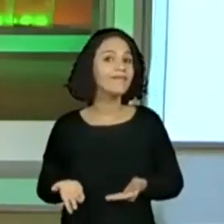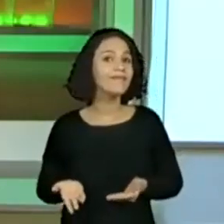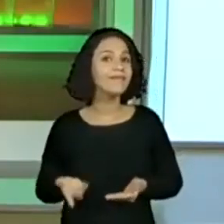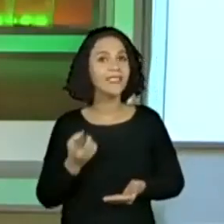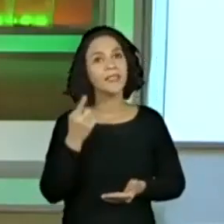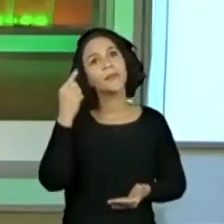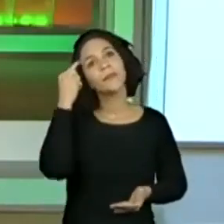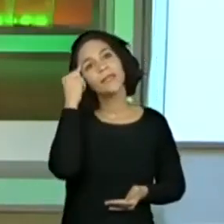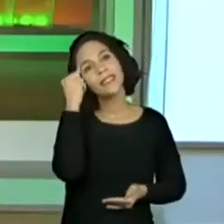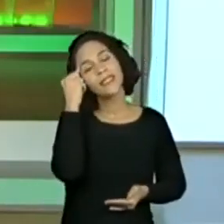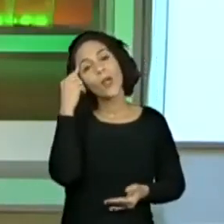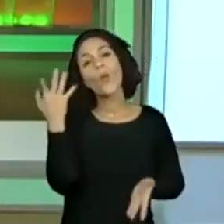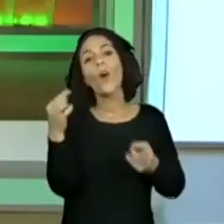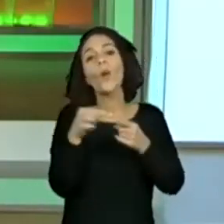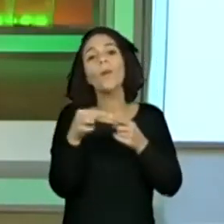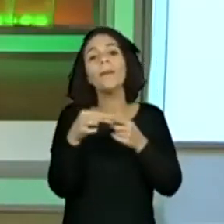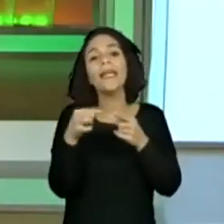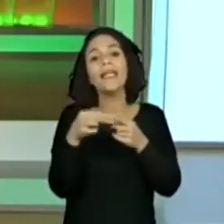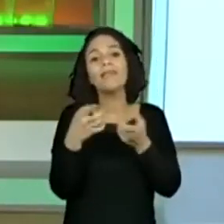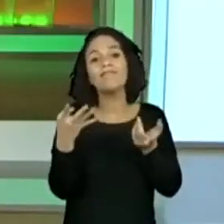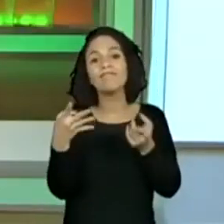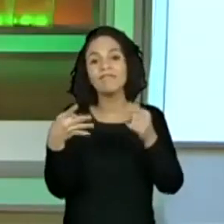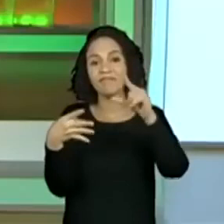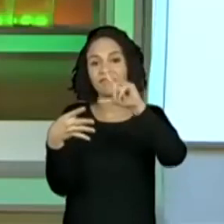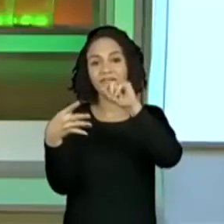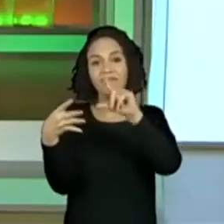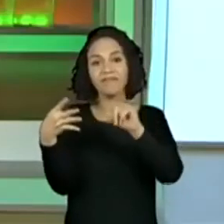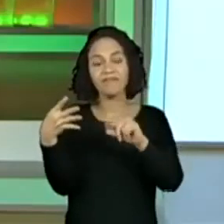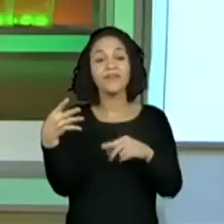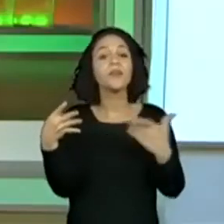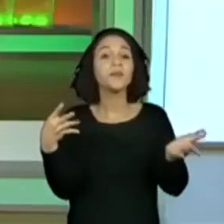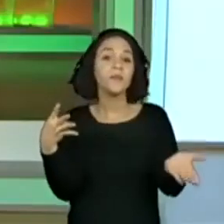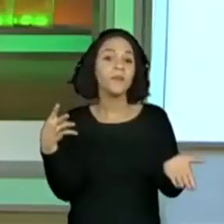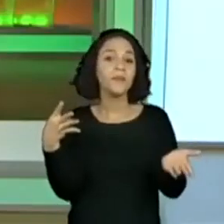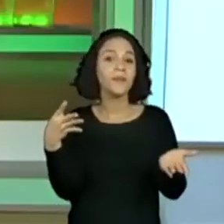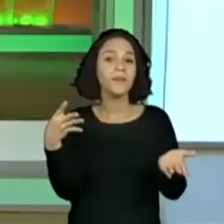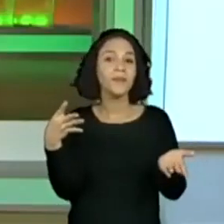Podemos pensar nisso? Na imagem anterior nós tínhamos,